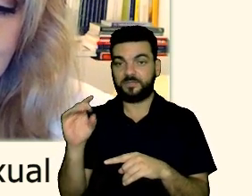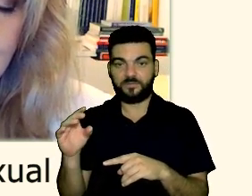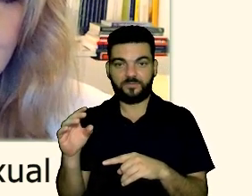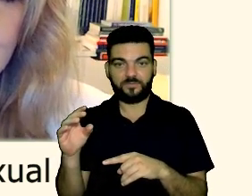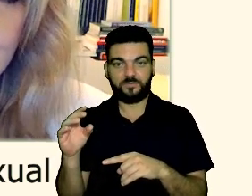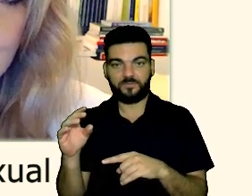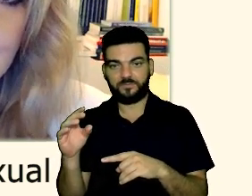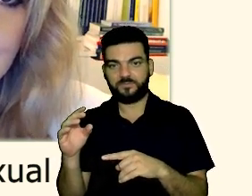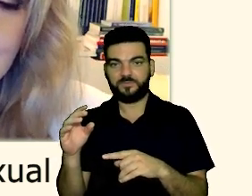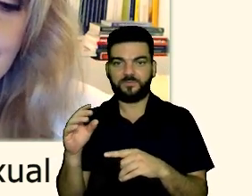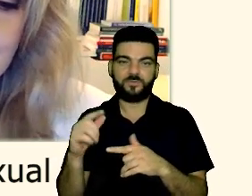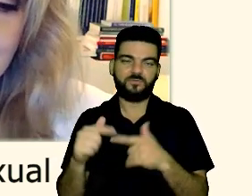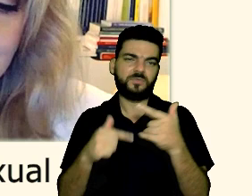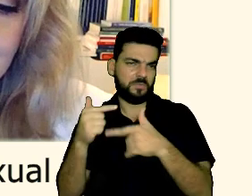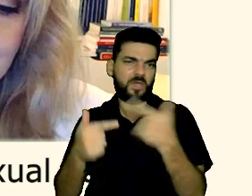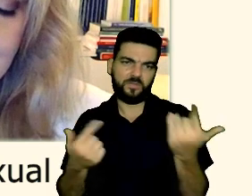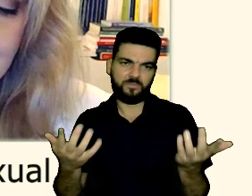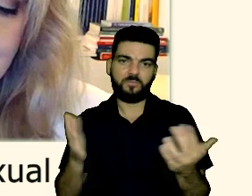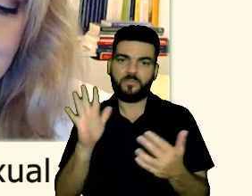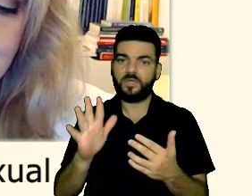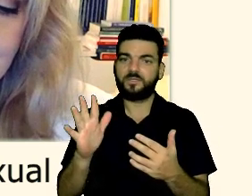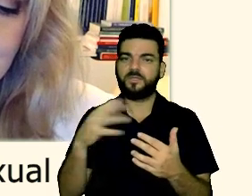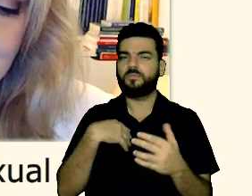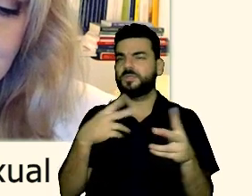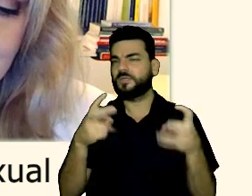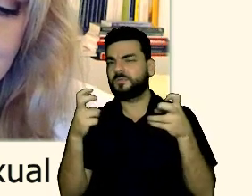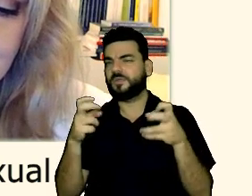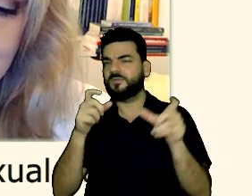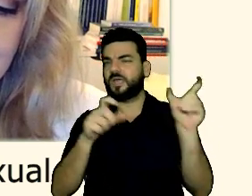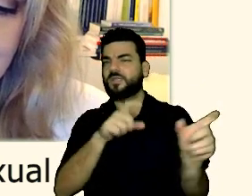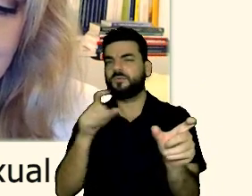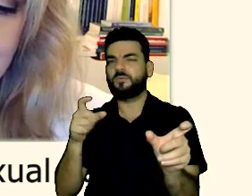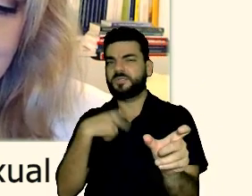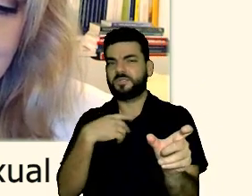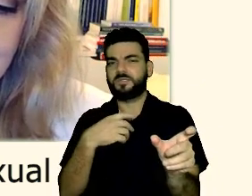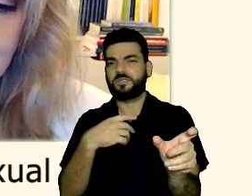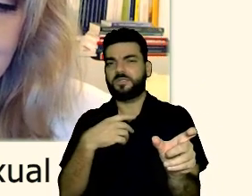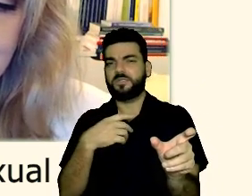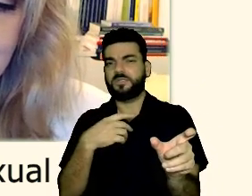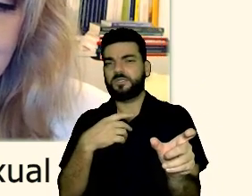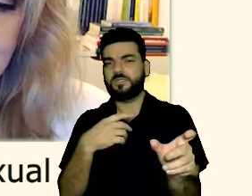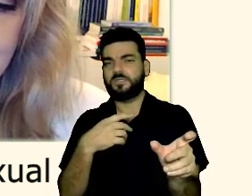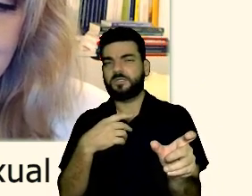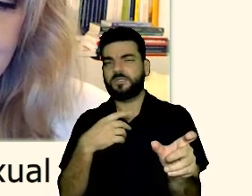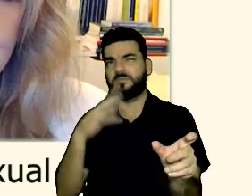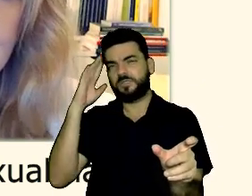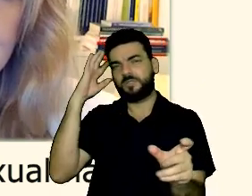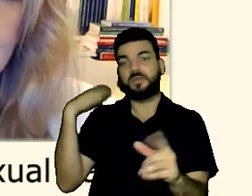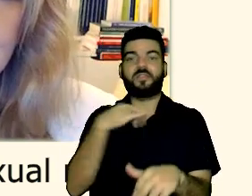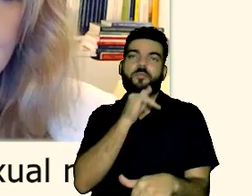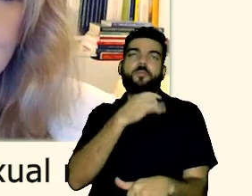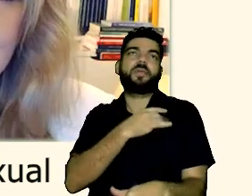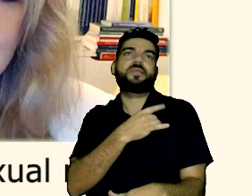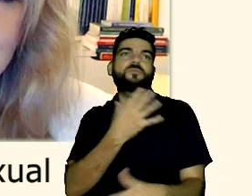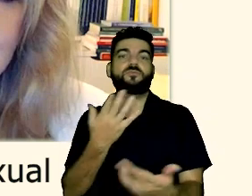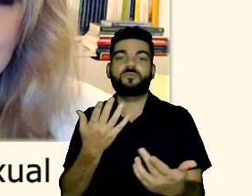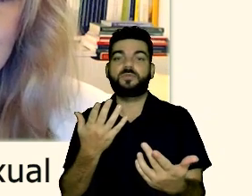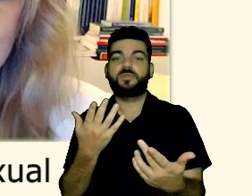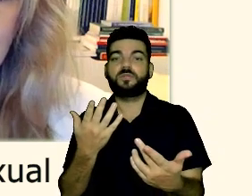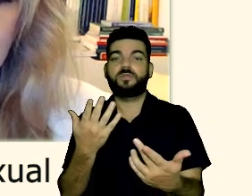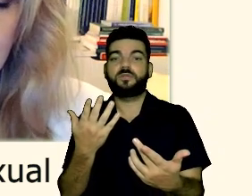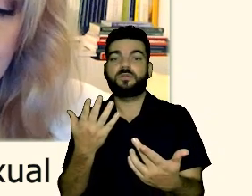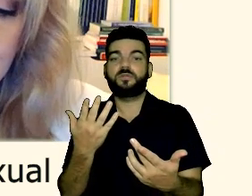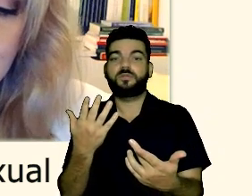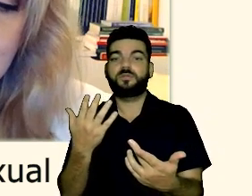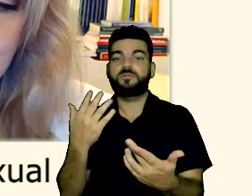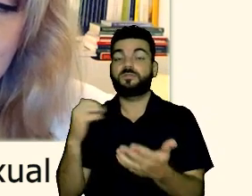impressionante como está diretamente relacionado à nossa realidade, porque apesar da demissão ser uma possibilidade remota, né,